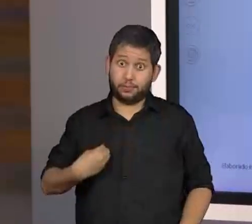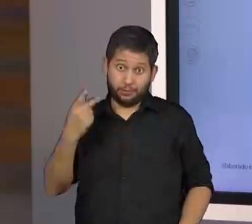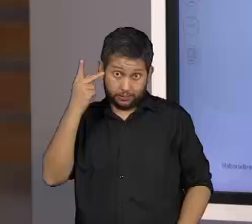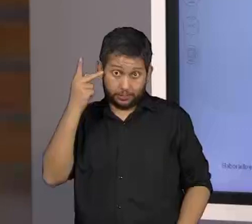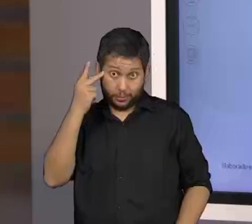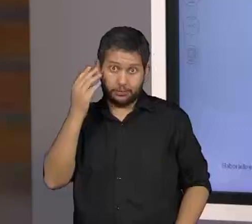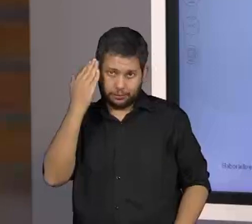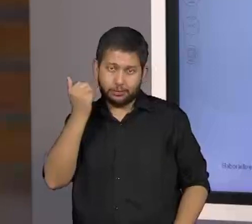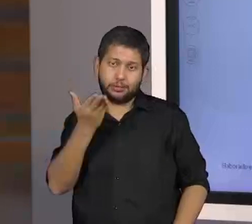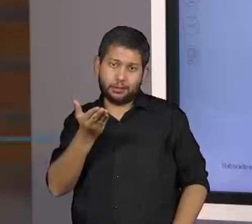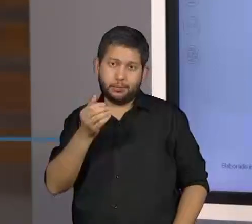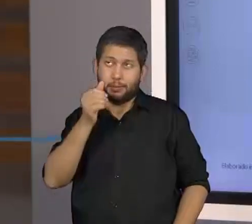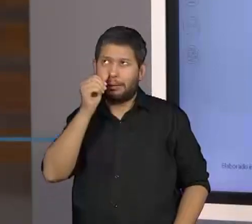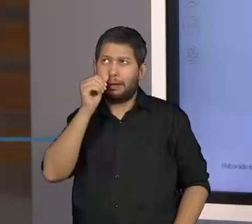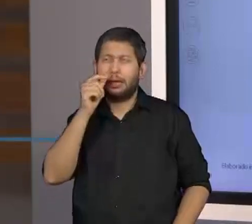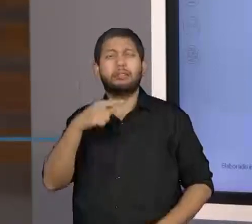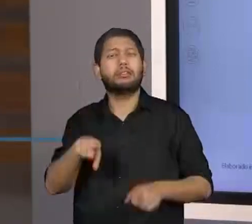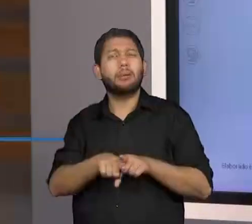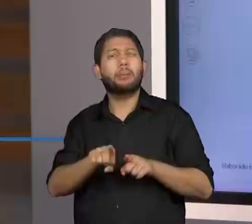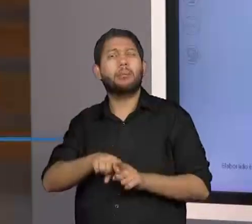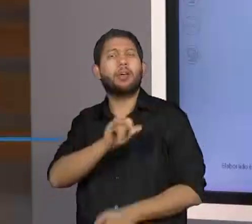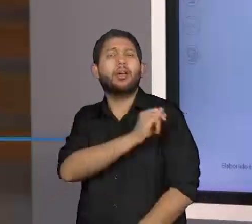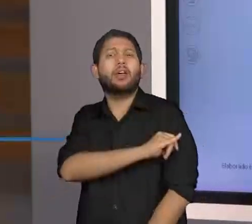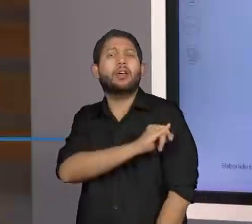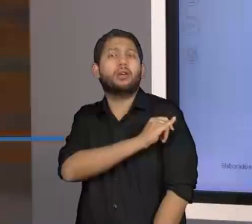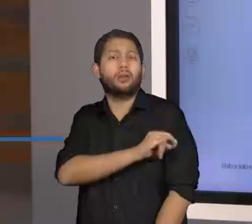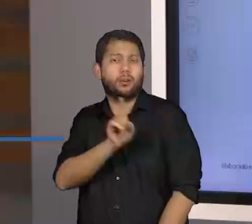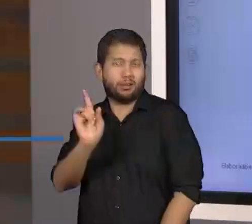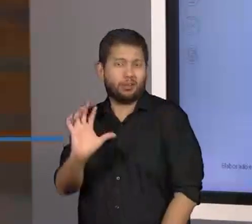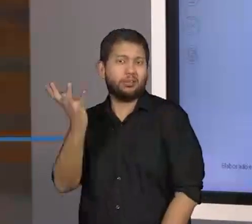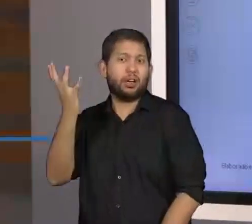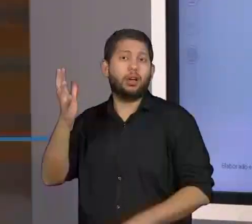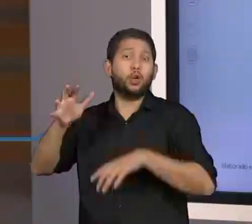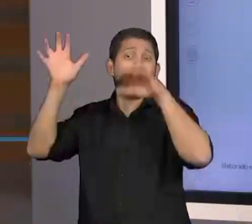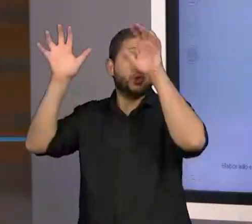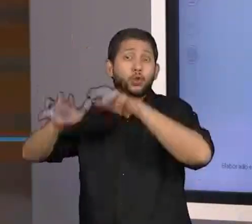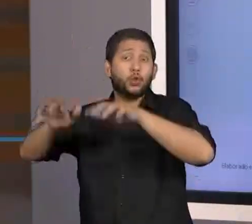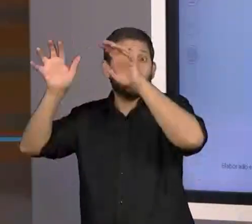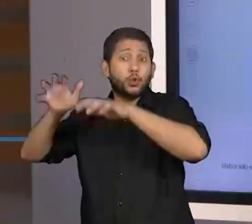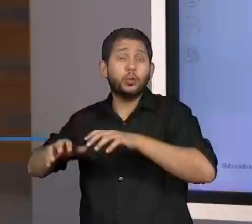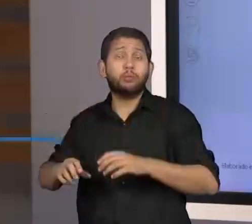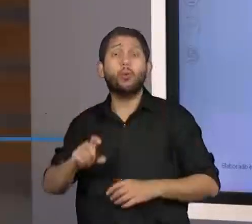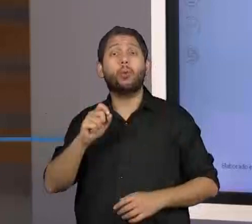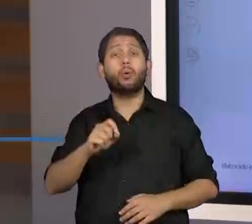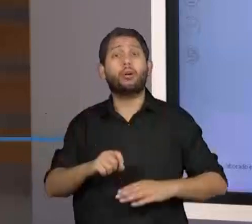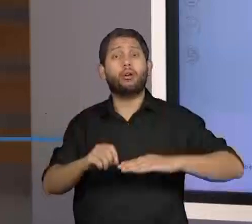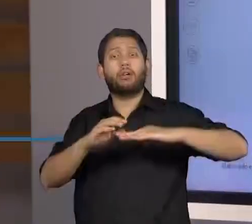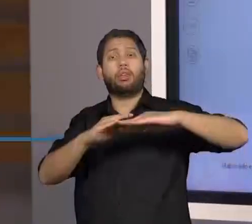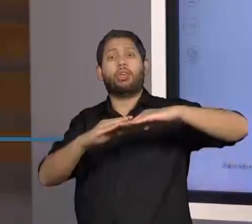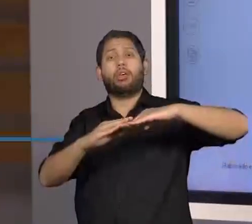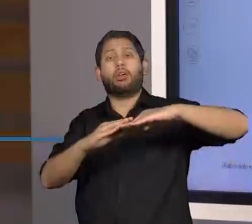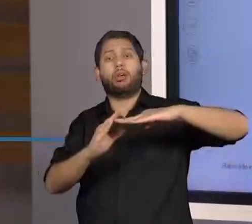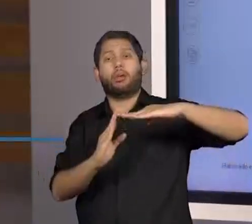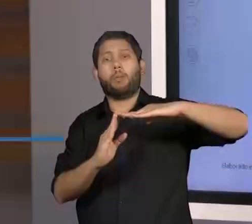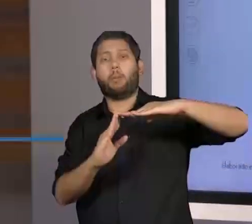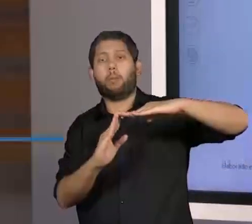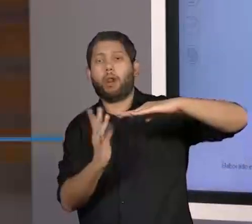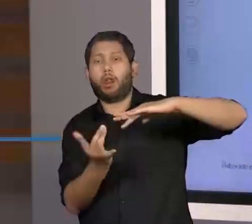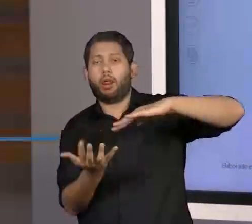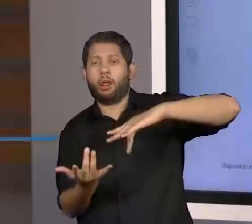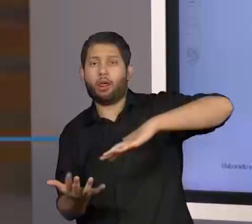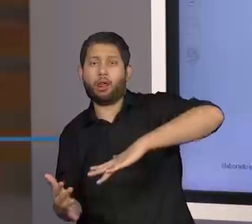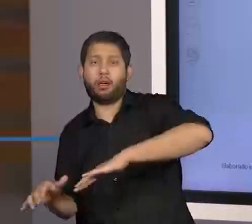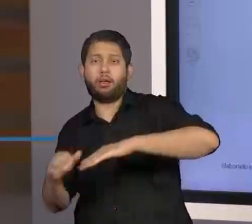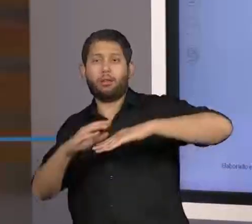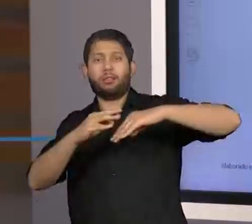Paulo e no Rio de Janeiro, que modificou completamente a paisagem. Teve alguns acidentes muito graves, algumas pessoas acabaram morrendo